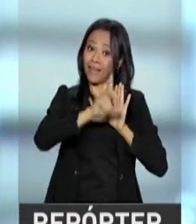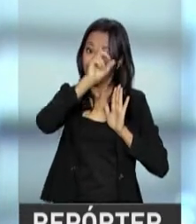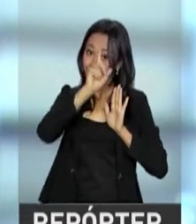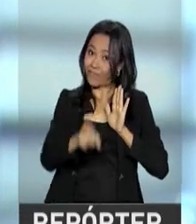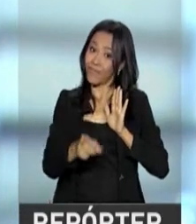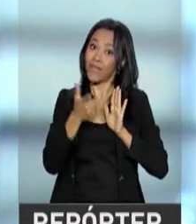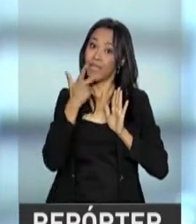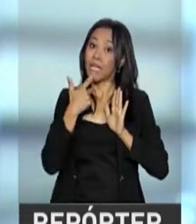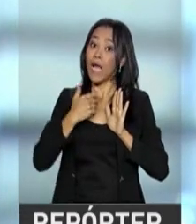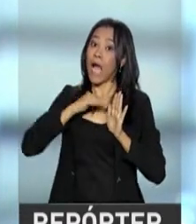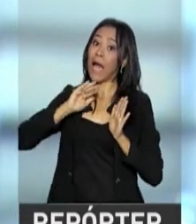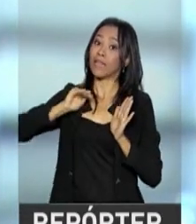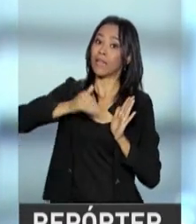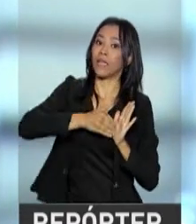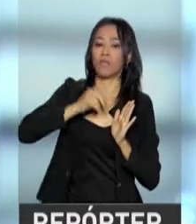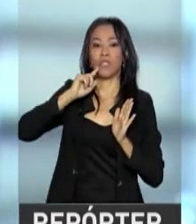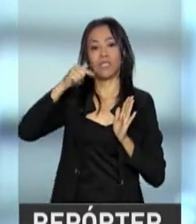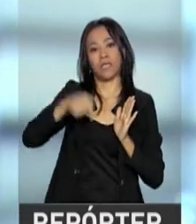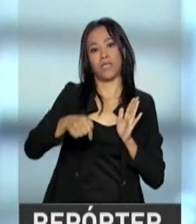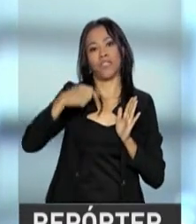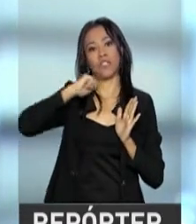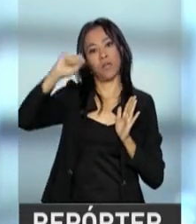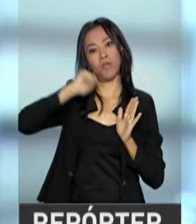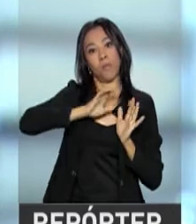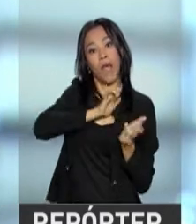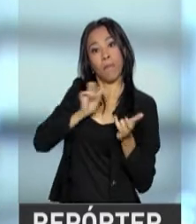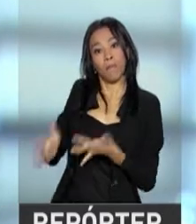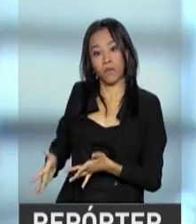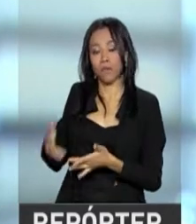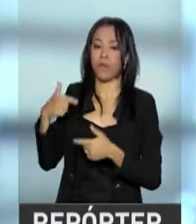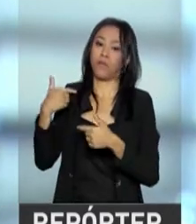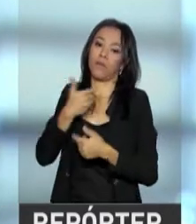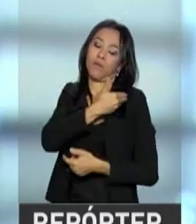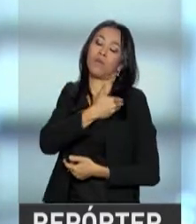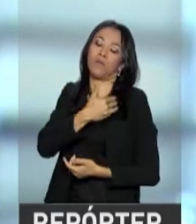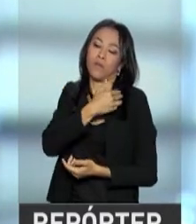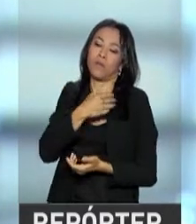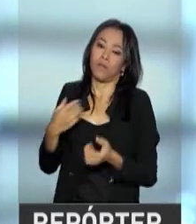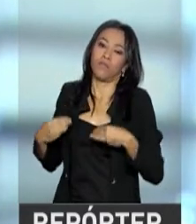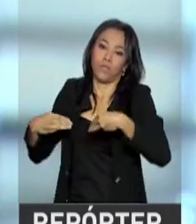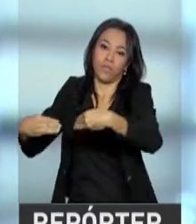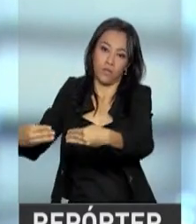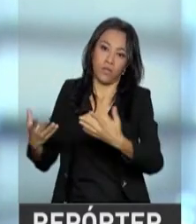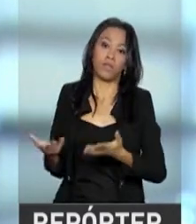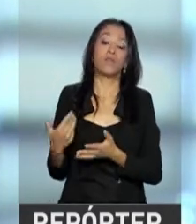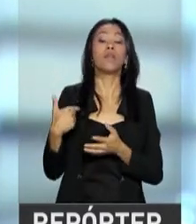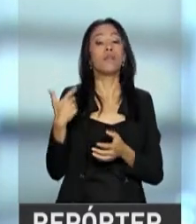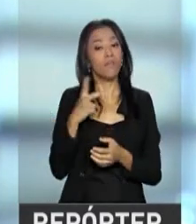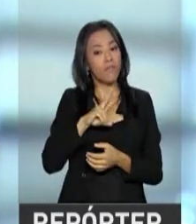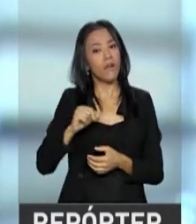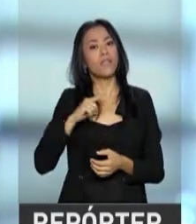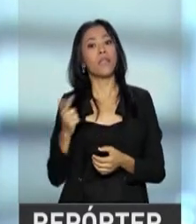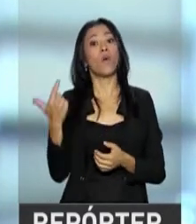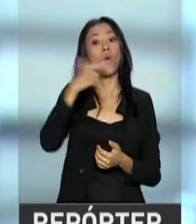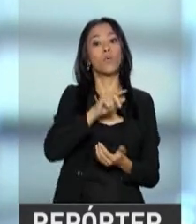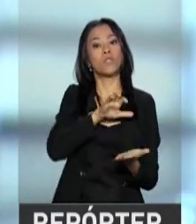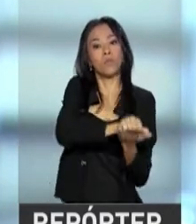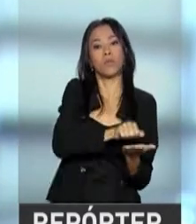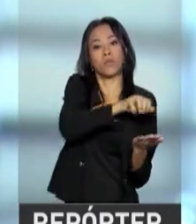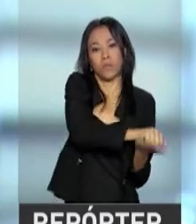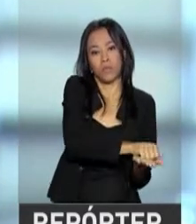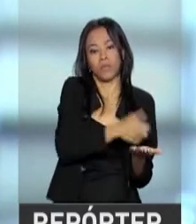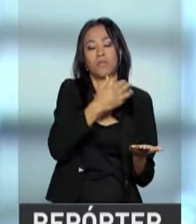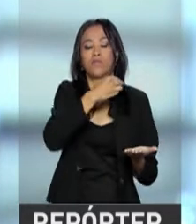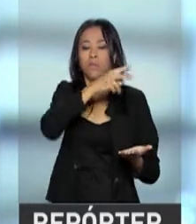deixar os cargos termina no dia 7 de abril. Por isso, até o fim dessa semana, devem ocorrer outras posses. Para o presidente Michel